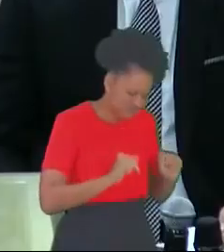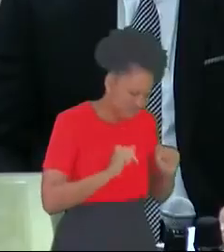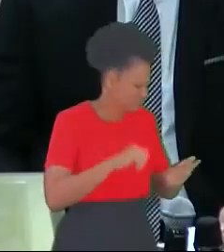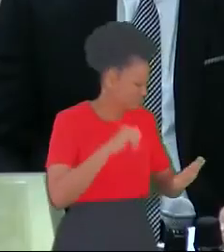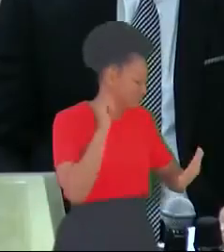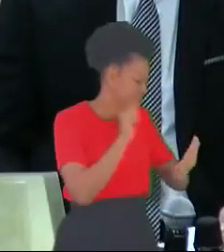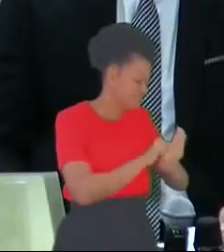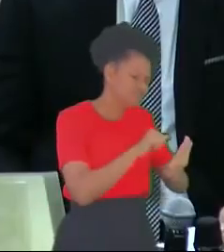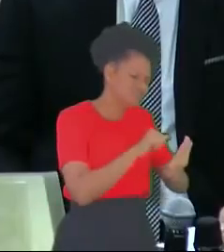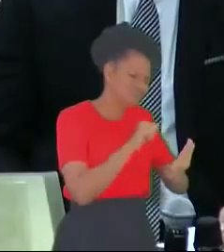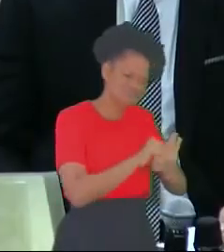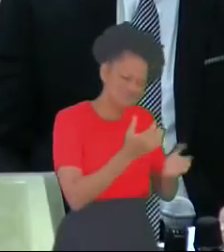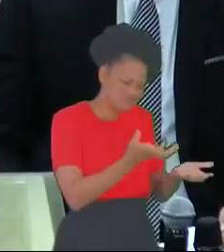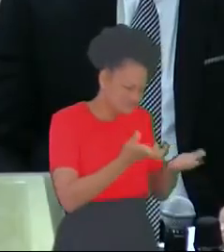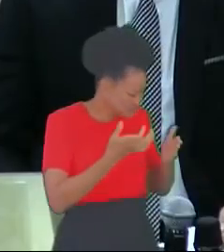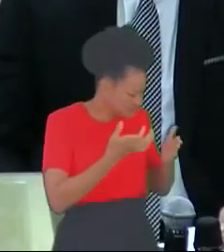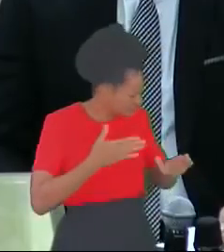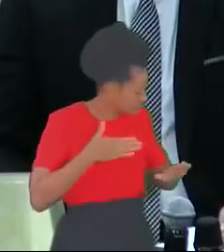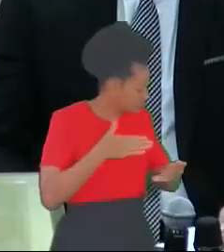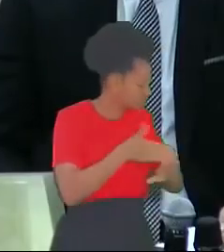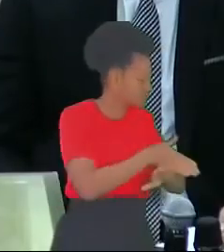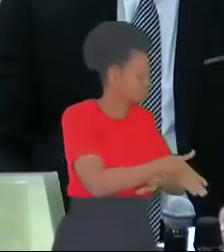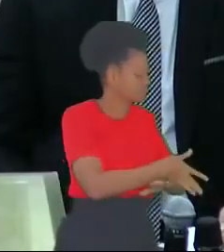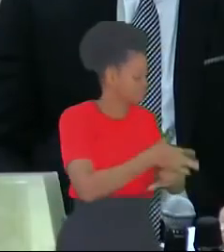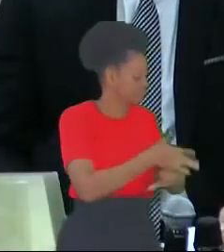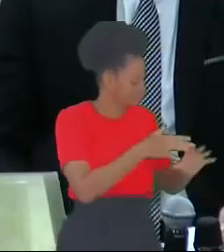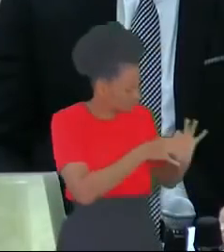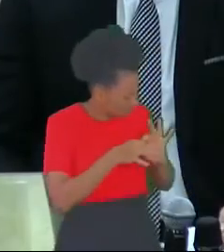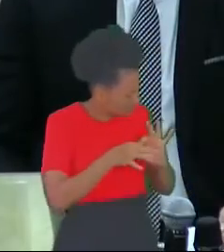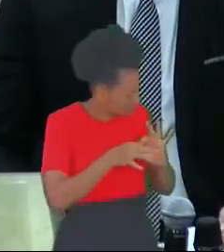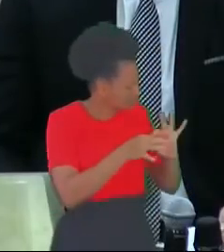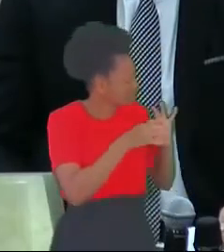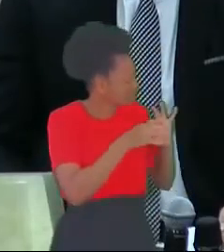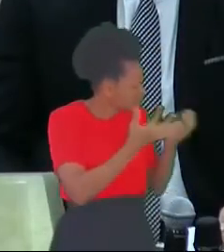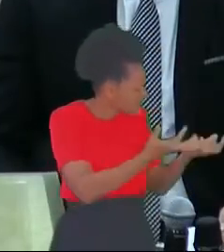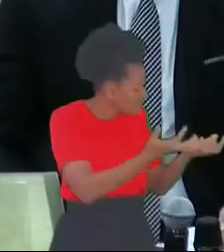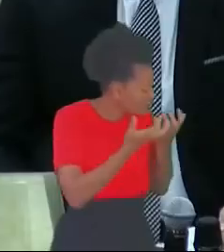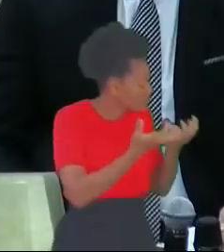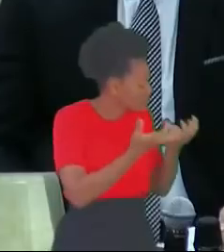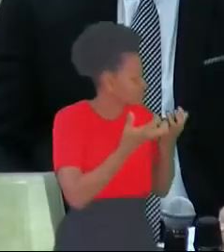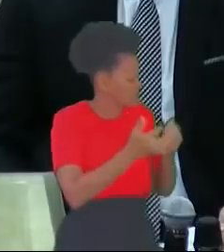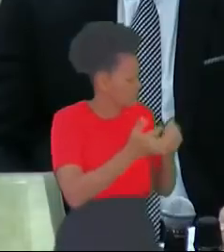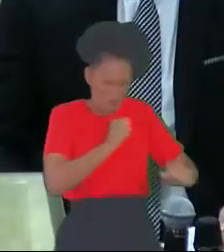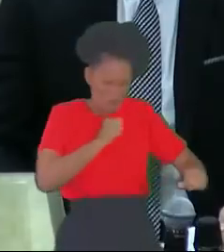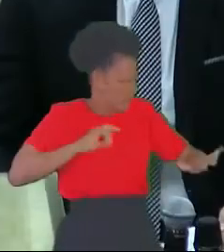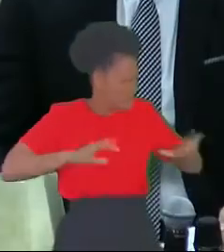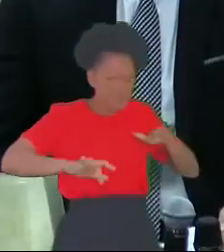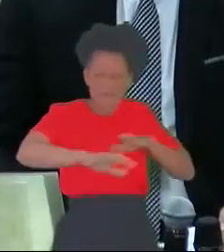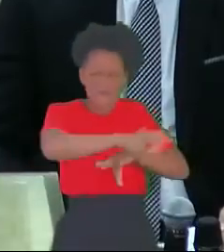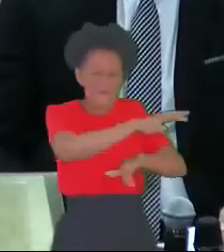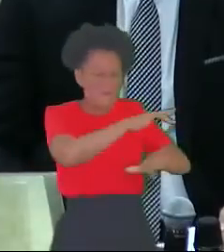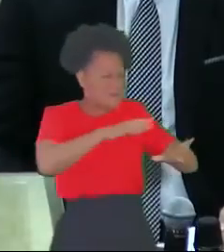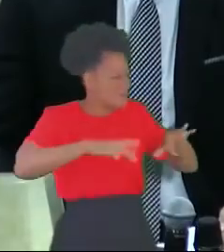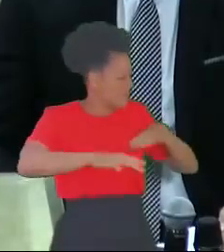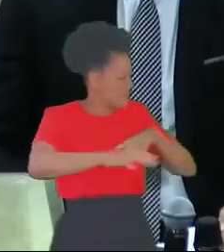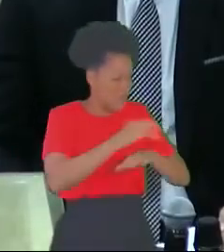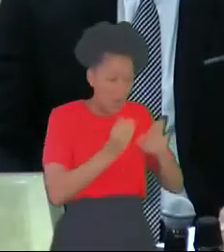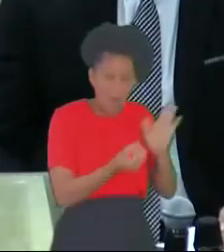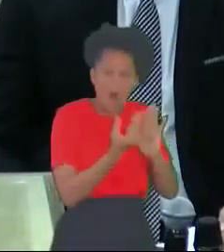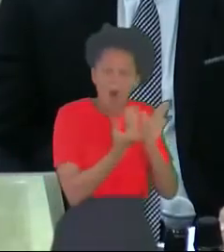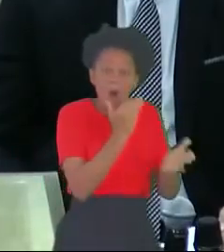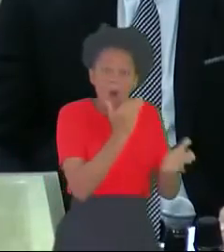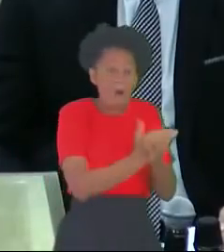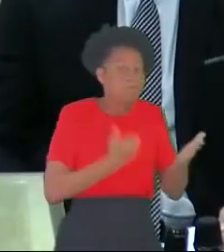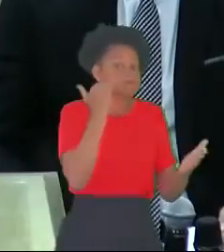batendo. Eu quero entrar. Eu quero ter comunhão contigo. Eu quero fazer um reboliço. Eu quero fazer uma obra grande. O